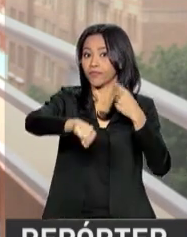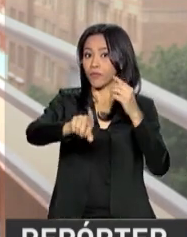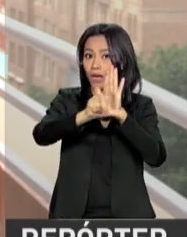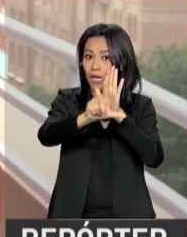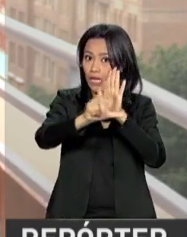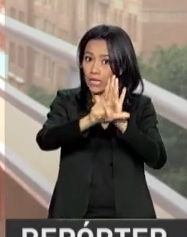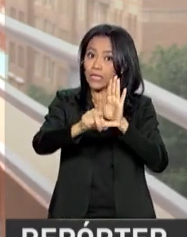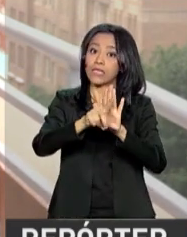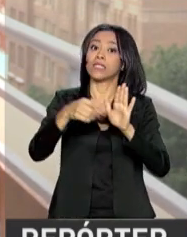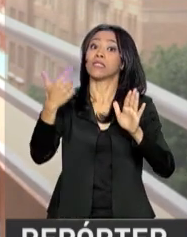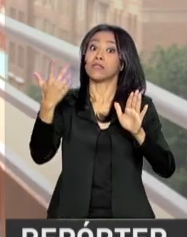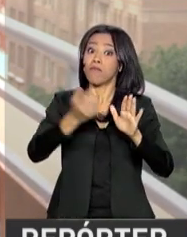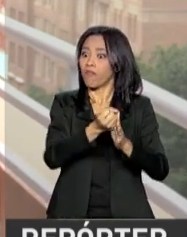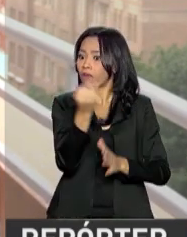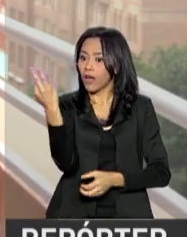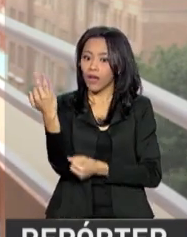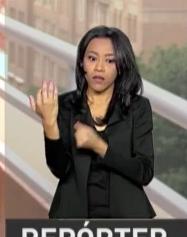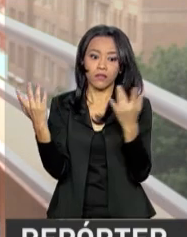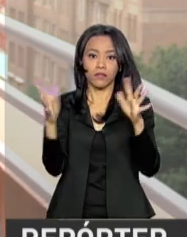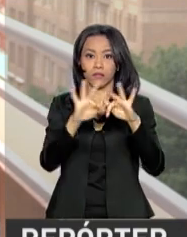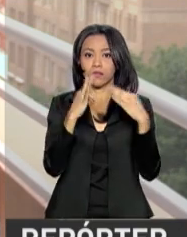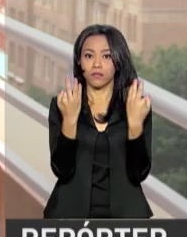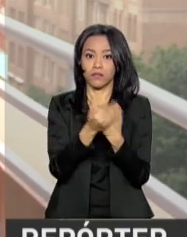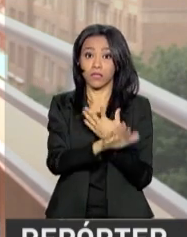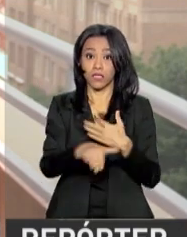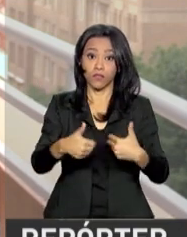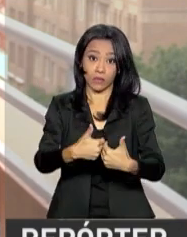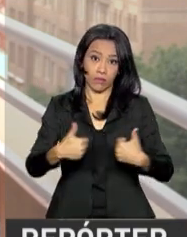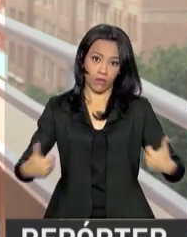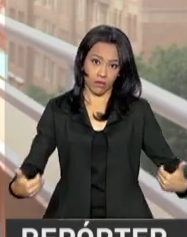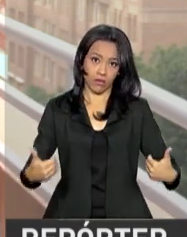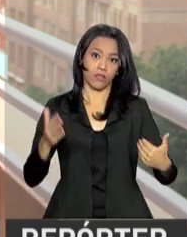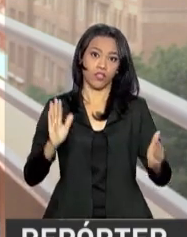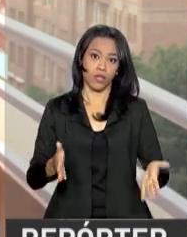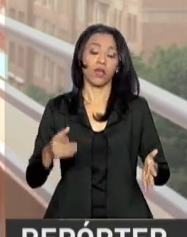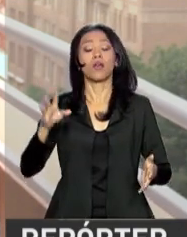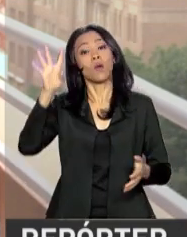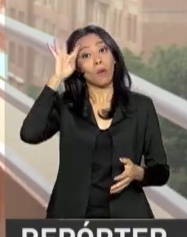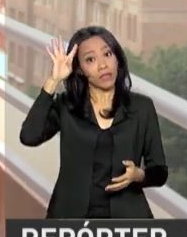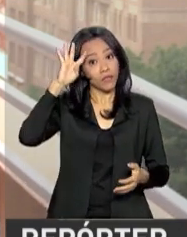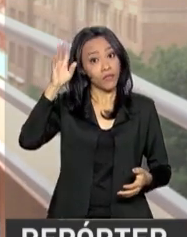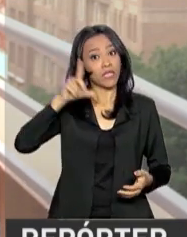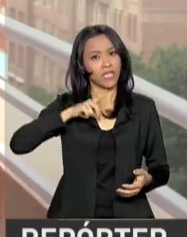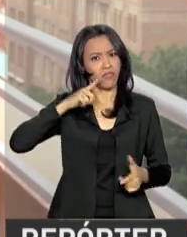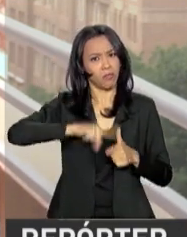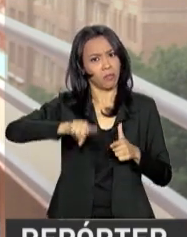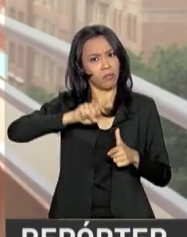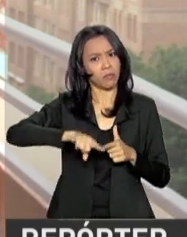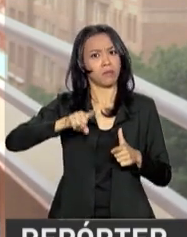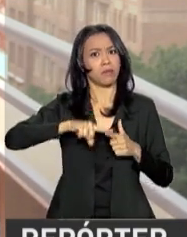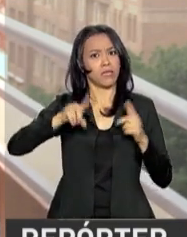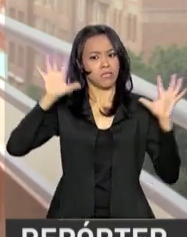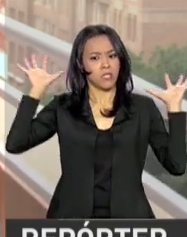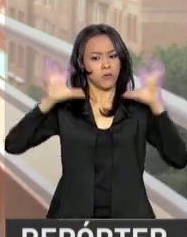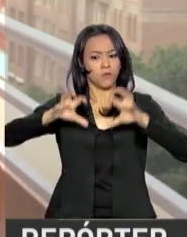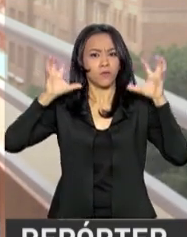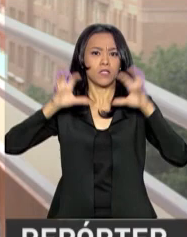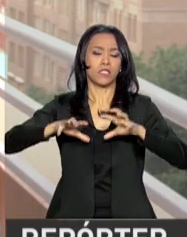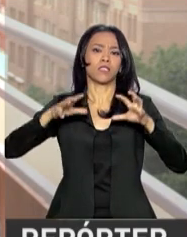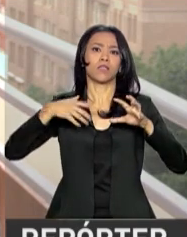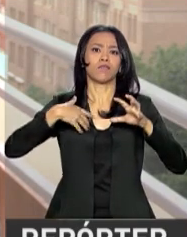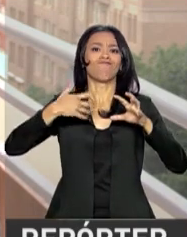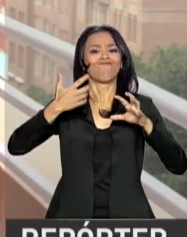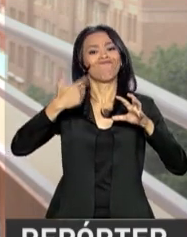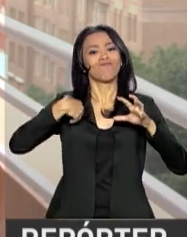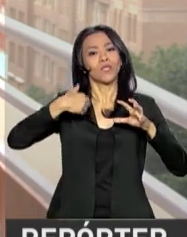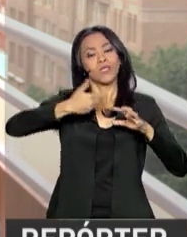mil crianças serem separadas de suas famílias na última quarta-feira depois de pressão dentro do país e internacional joão assinou um decreto